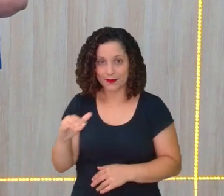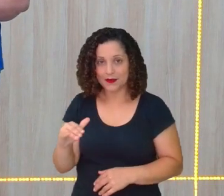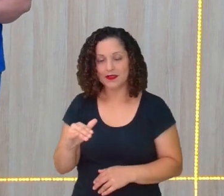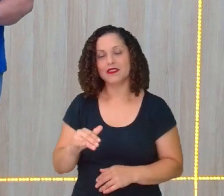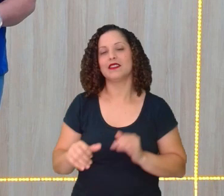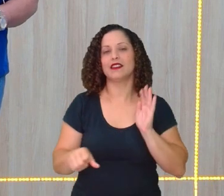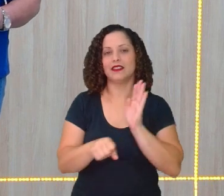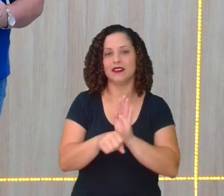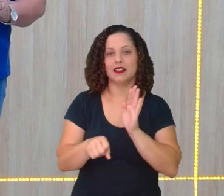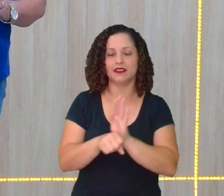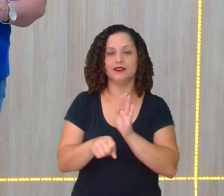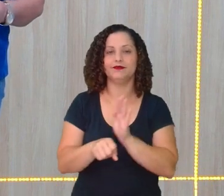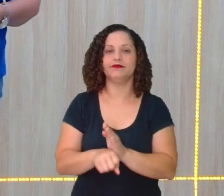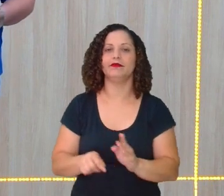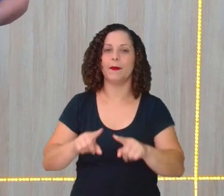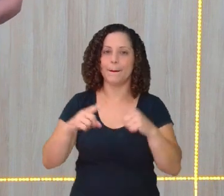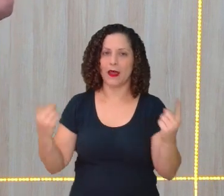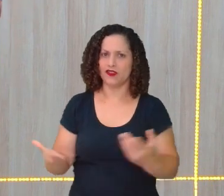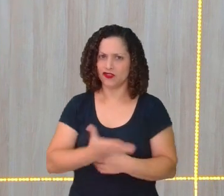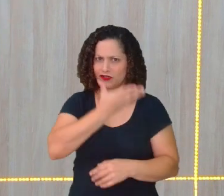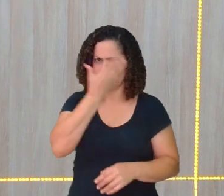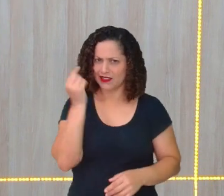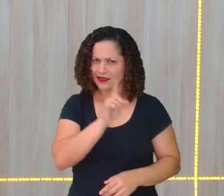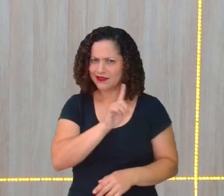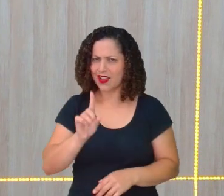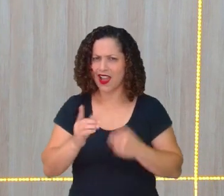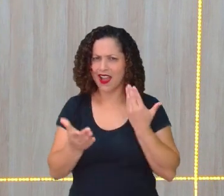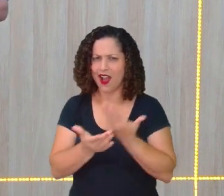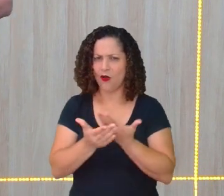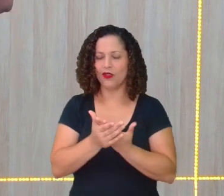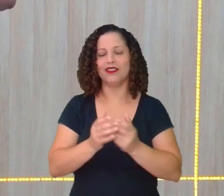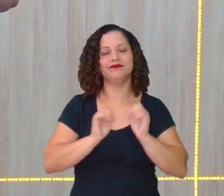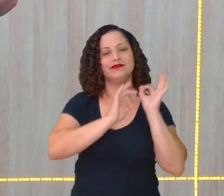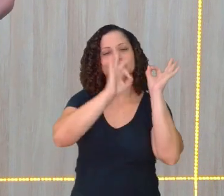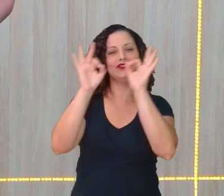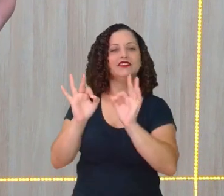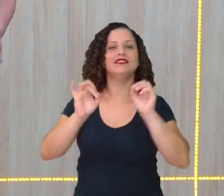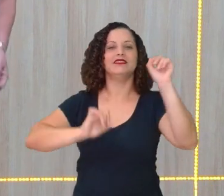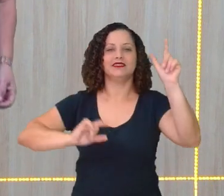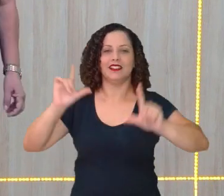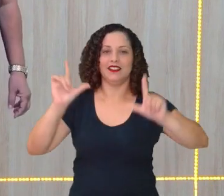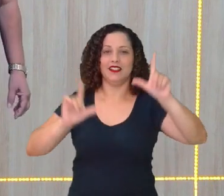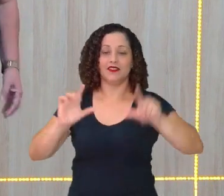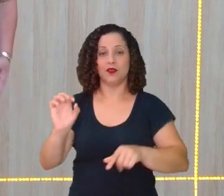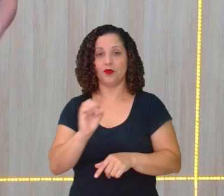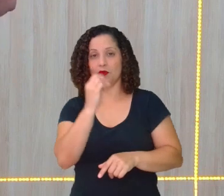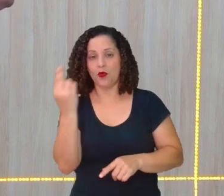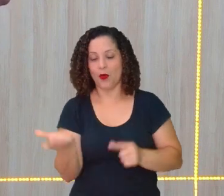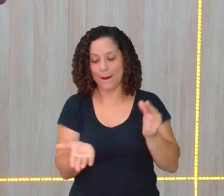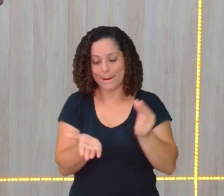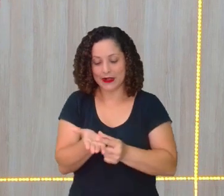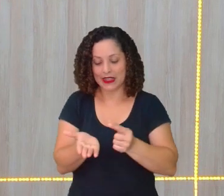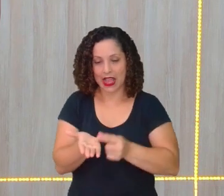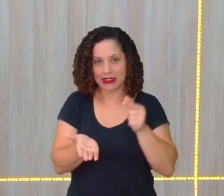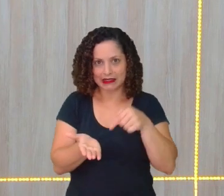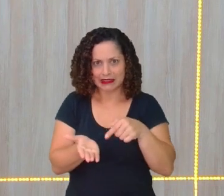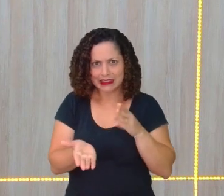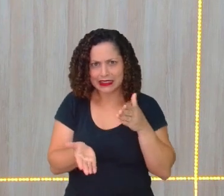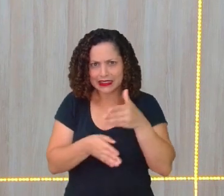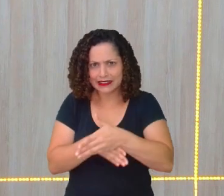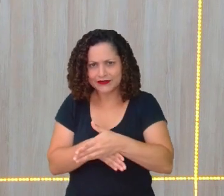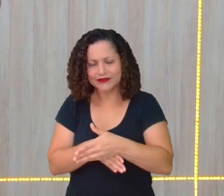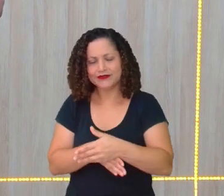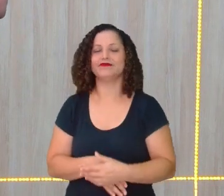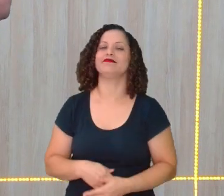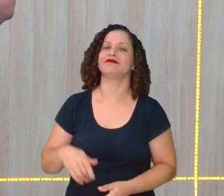Não esquecendo que essas aulas vocês podem ver tanto pela TV como também pelo aplicativo. E pelo aplicativo, vocês vão ver